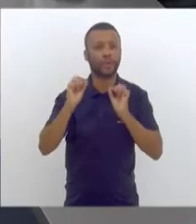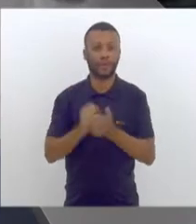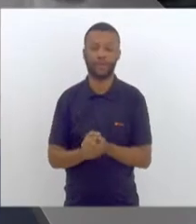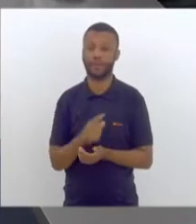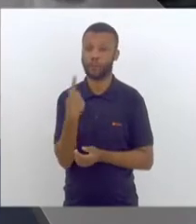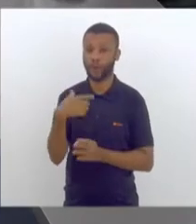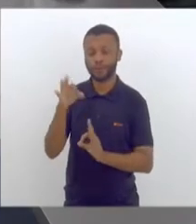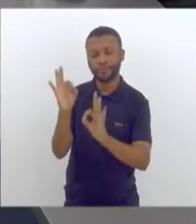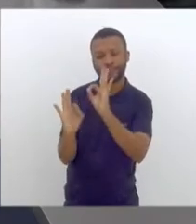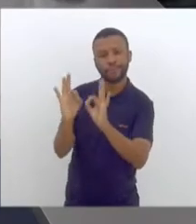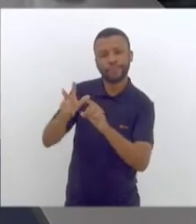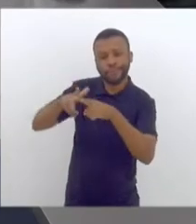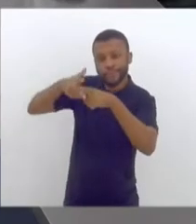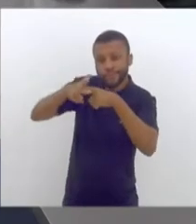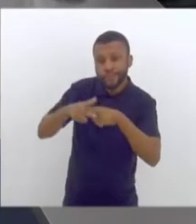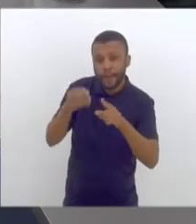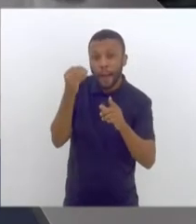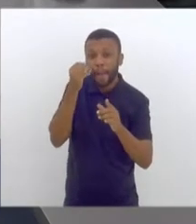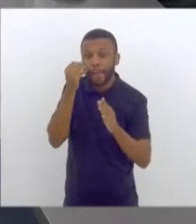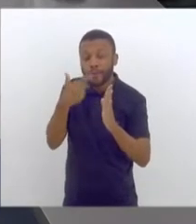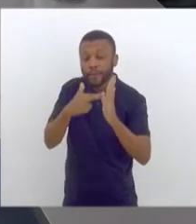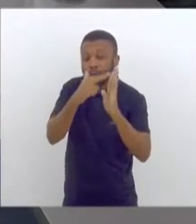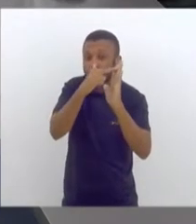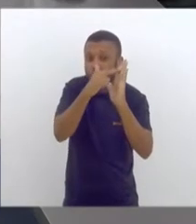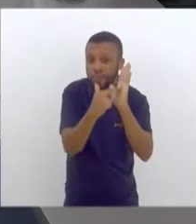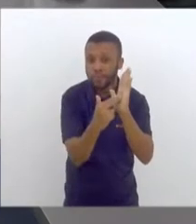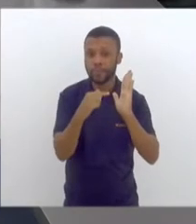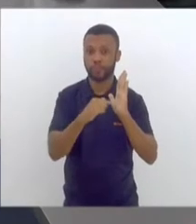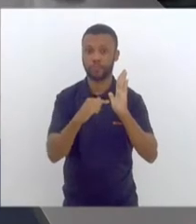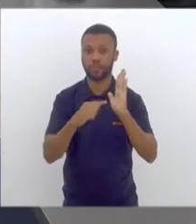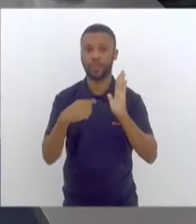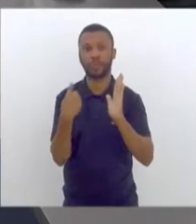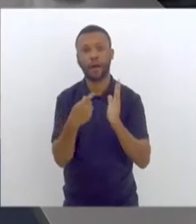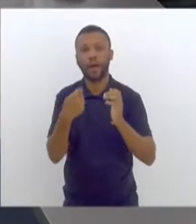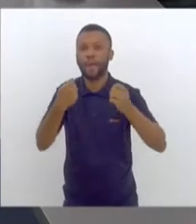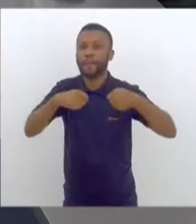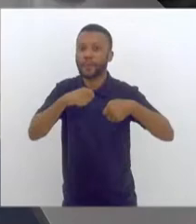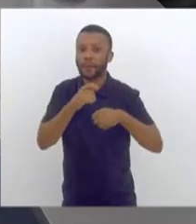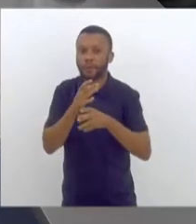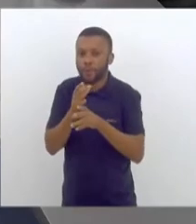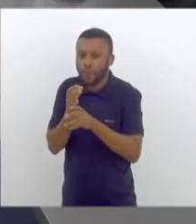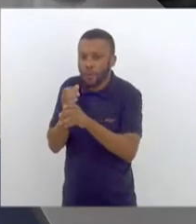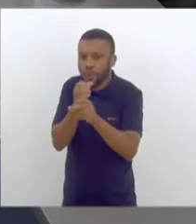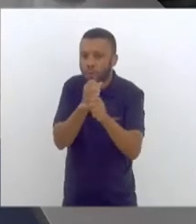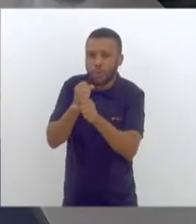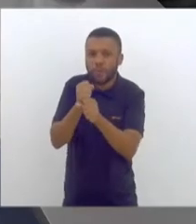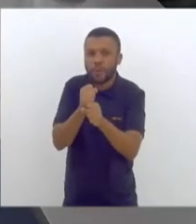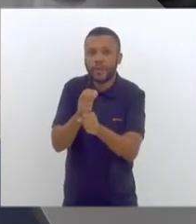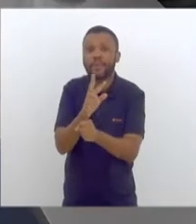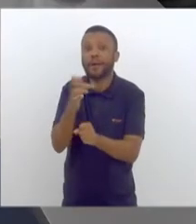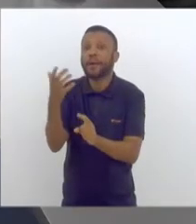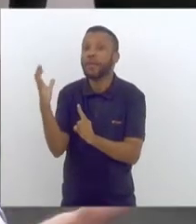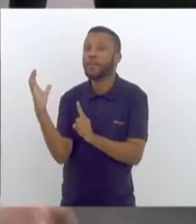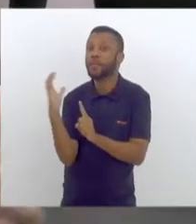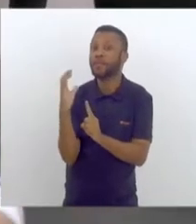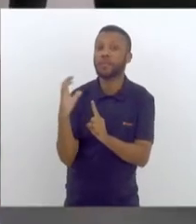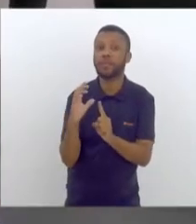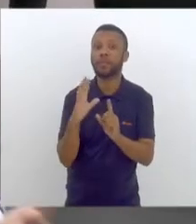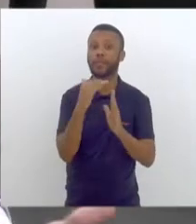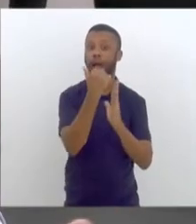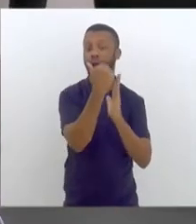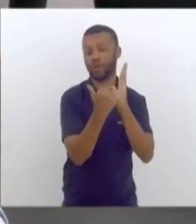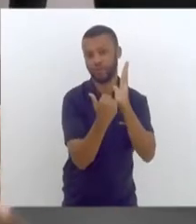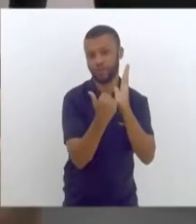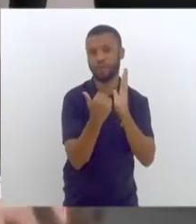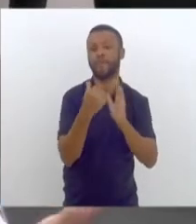ajustes previstos no regime a gente precisa fazer alguns lançamentos contábeis que vão impactar na redução do estoque exatamente pela mudança